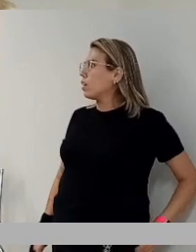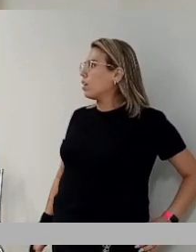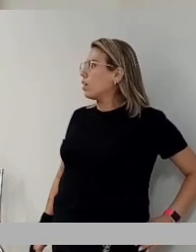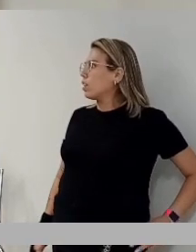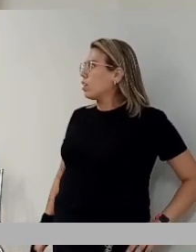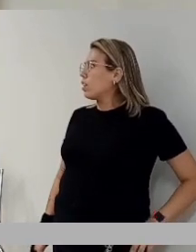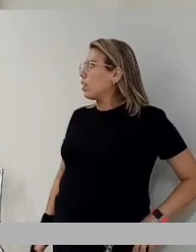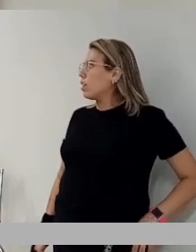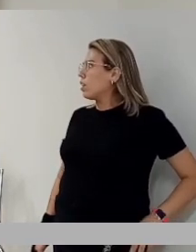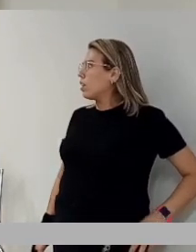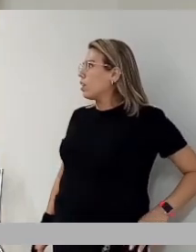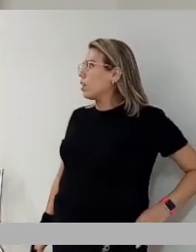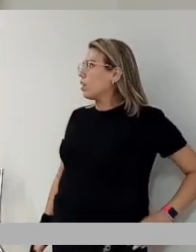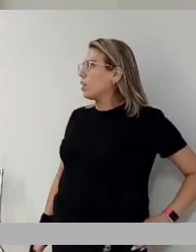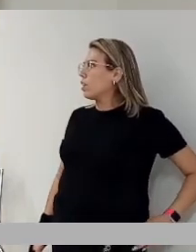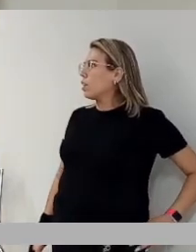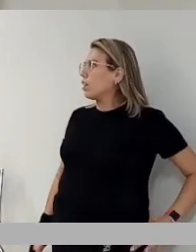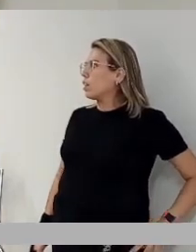presidente